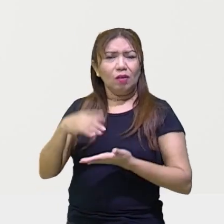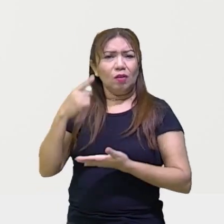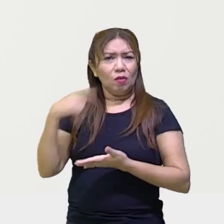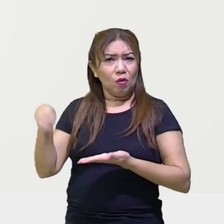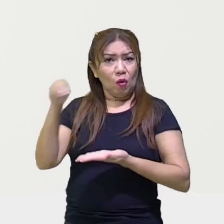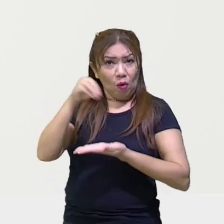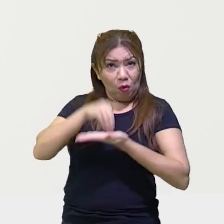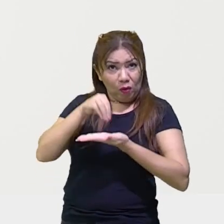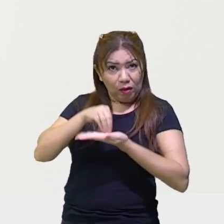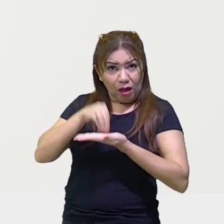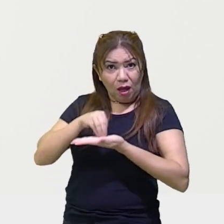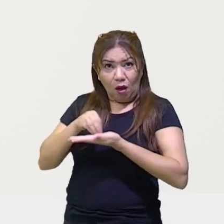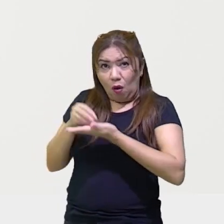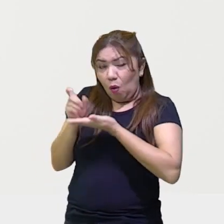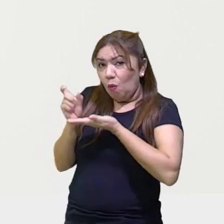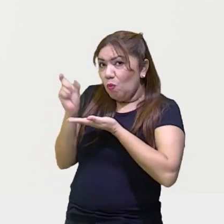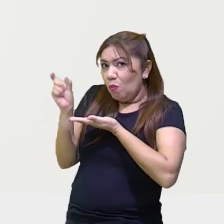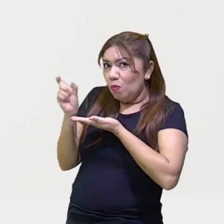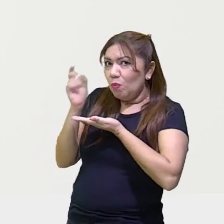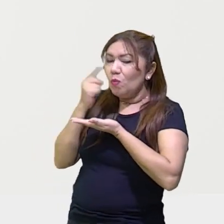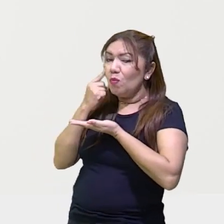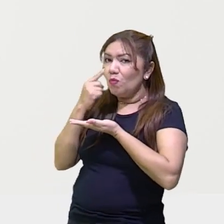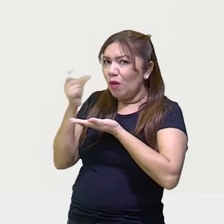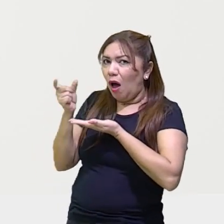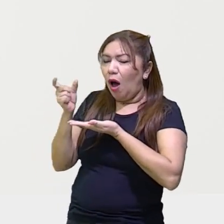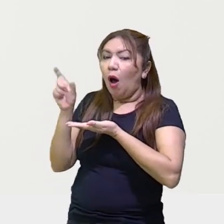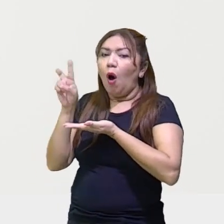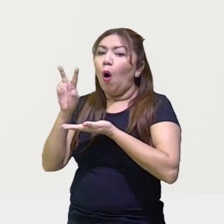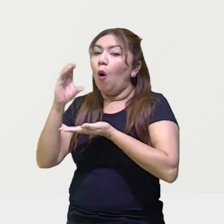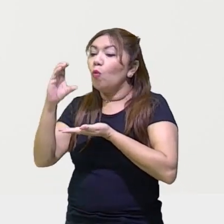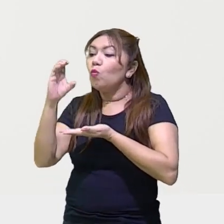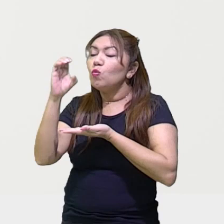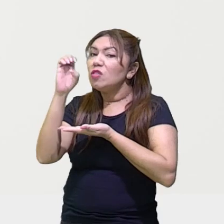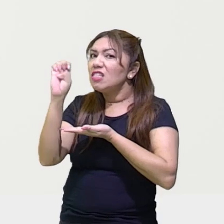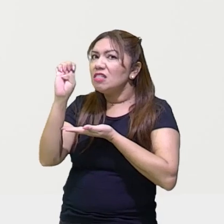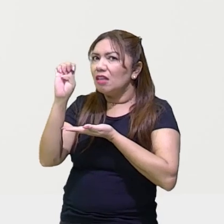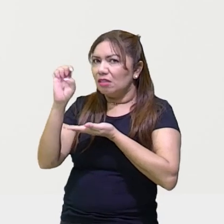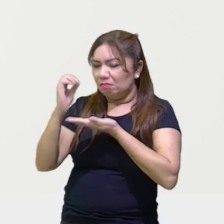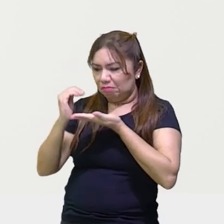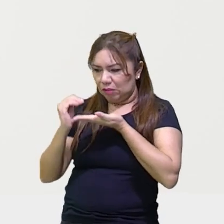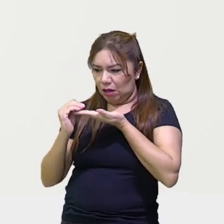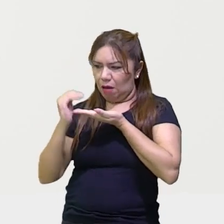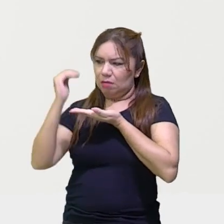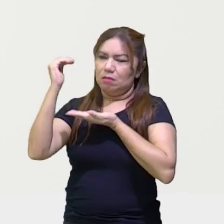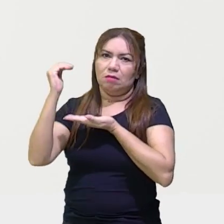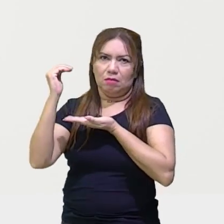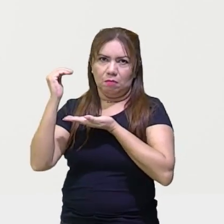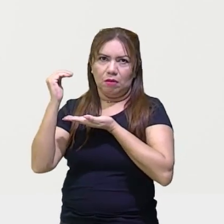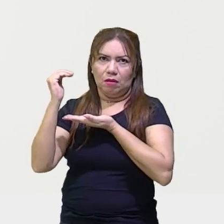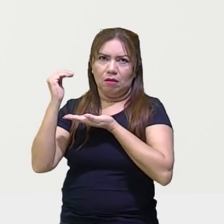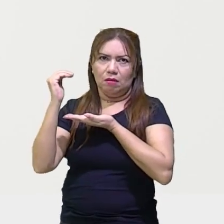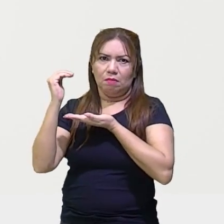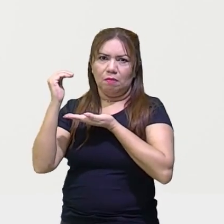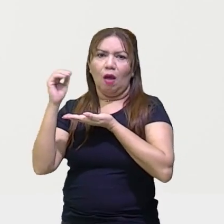que vocês observem. Como a palavra você, olha onde eu coloquei ela aqui acima, ó. Ok?